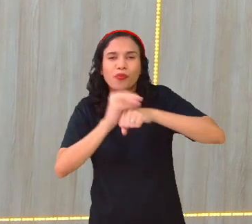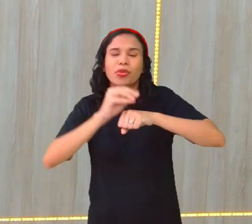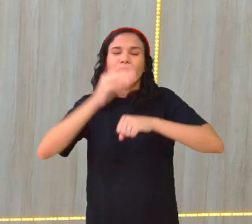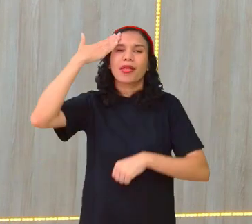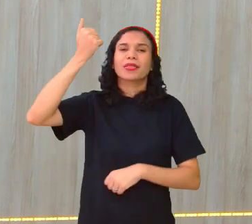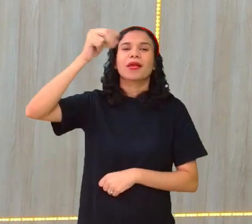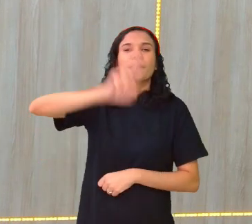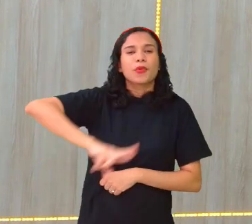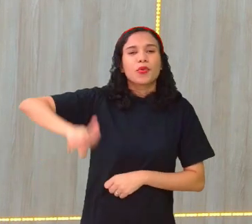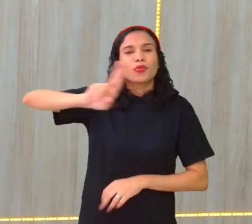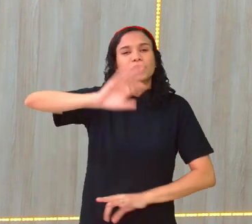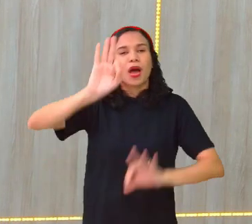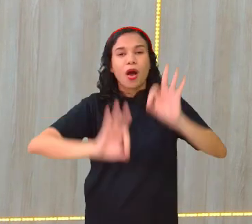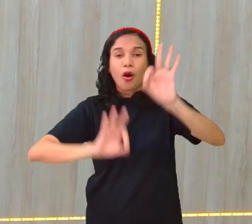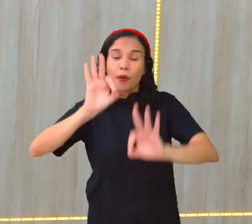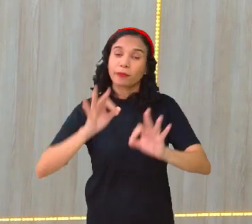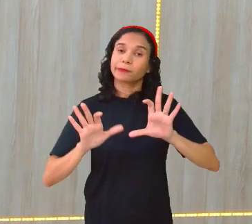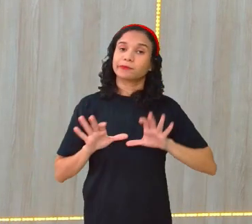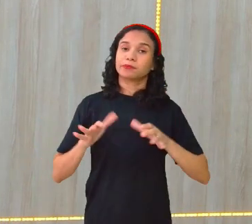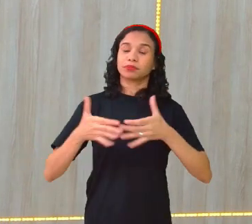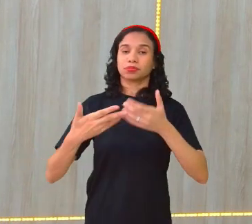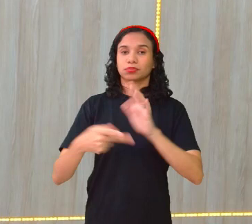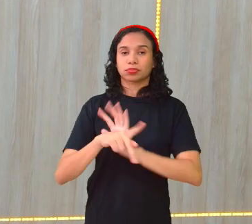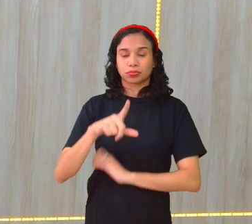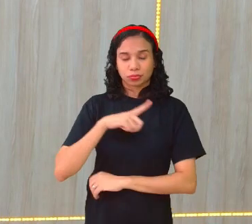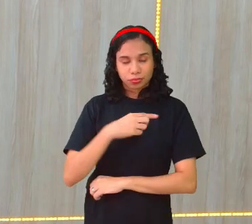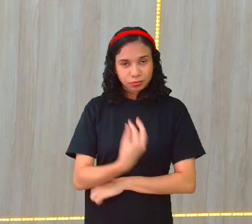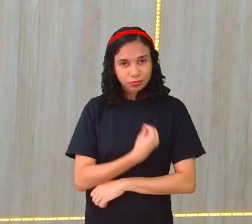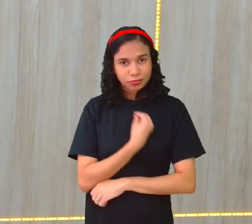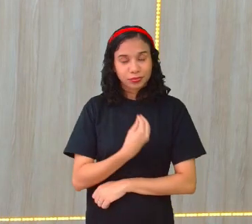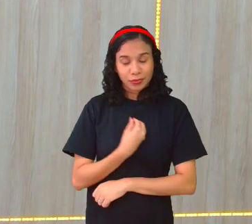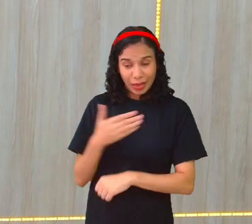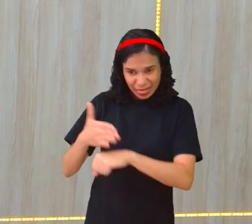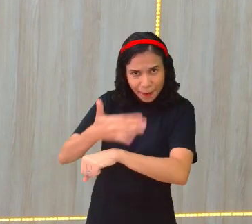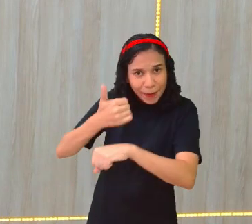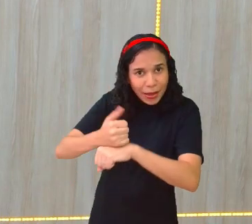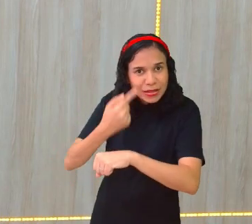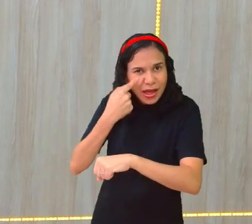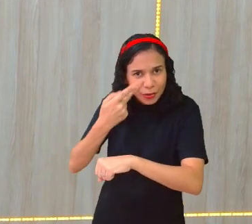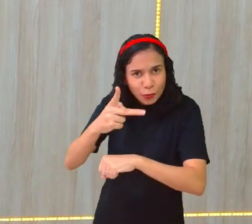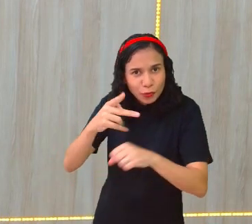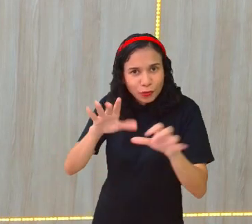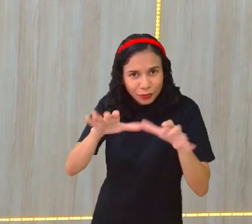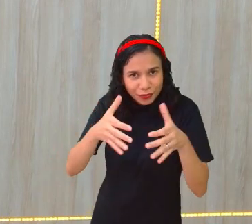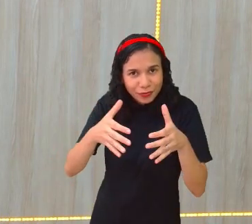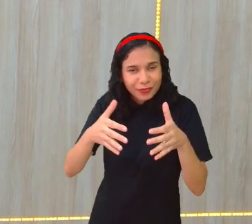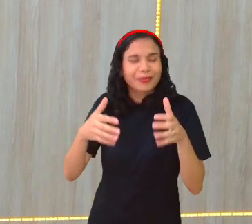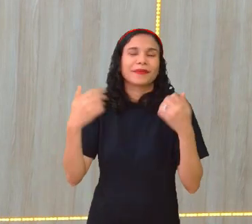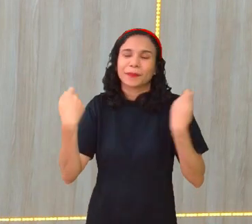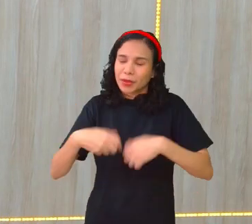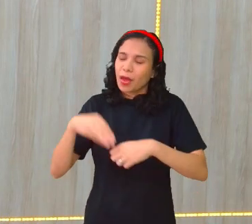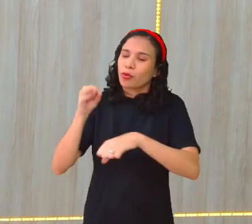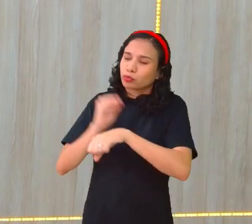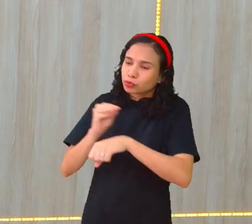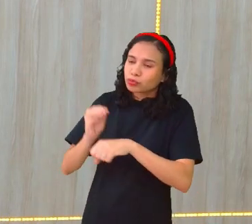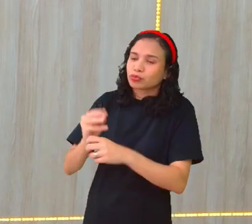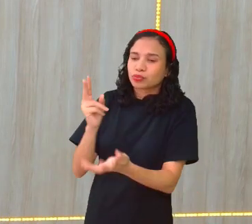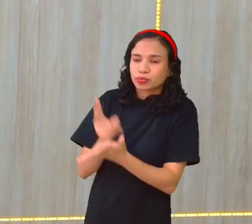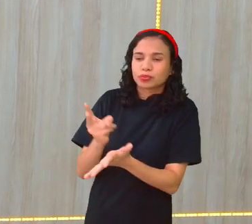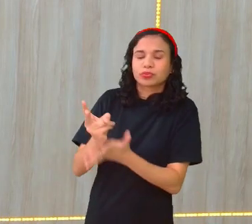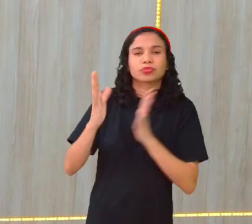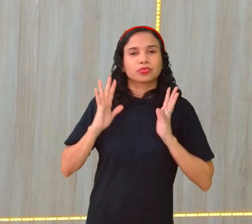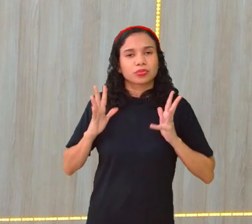utilizar, organize sua comunidade aí para cuidar da praça que existe na sua comunidade, manter um ambiente